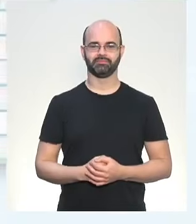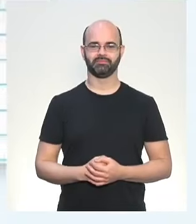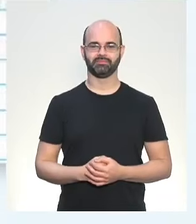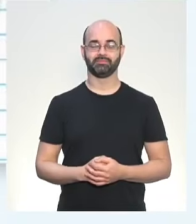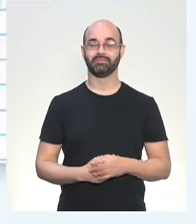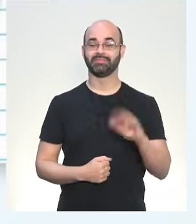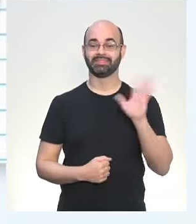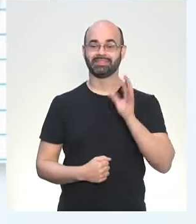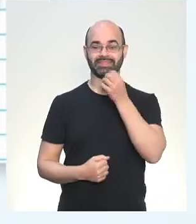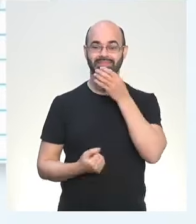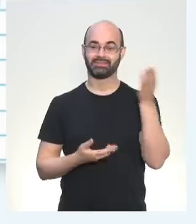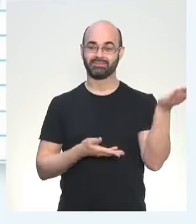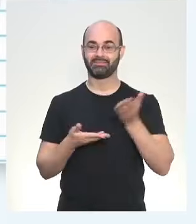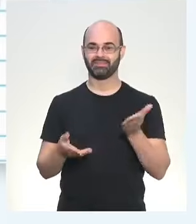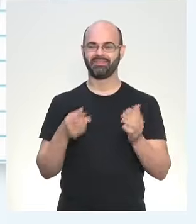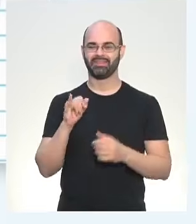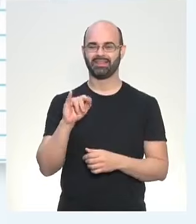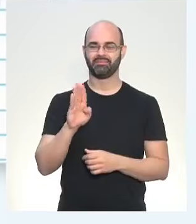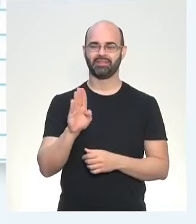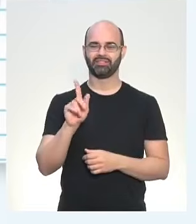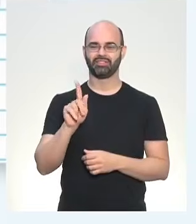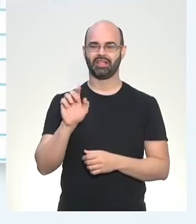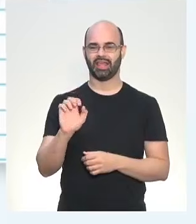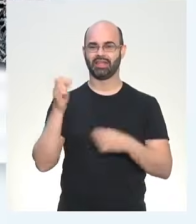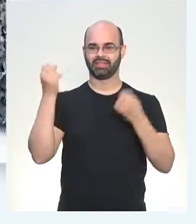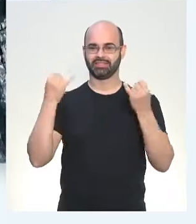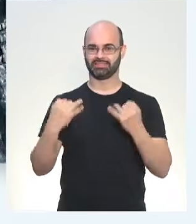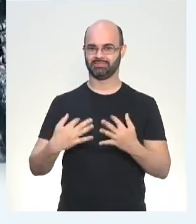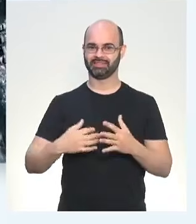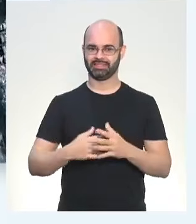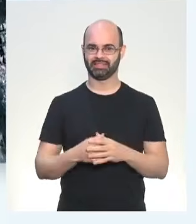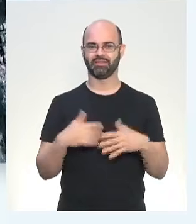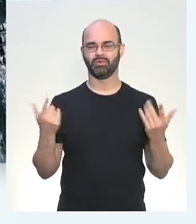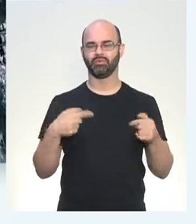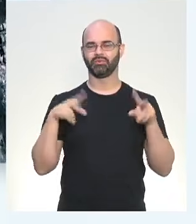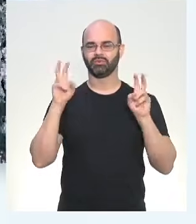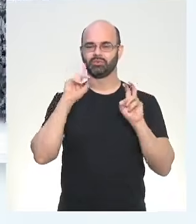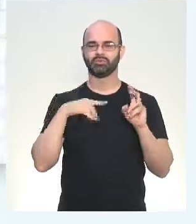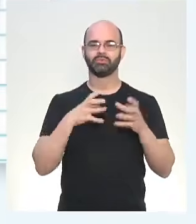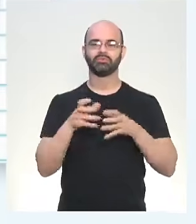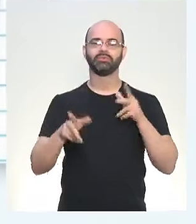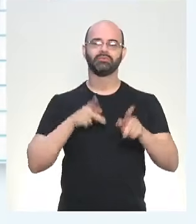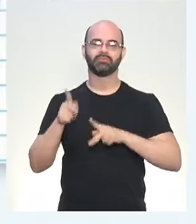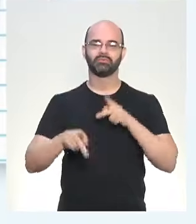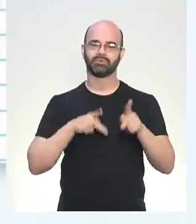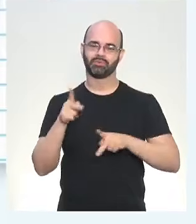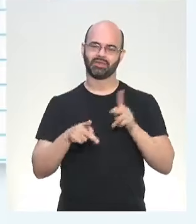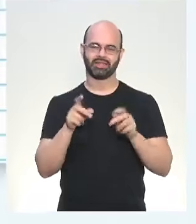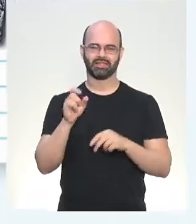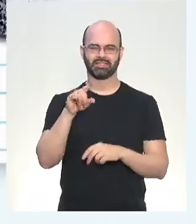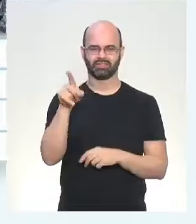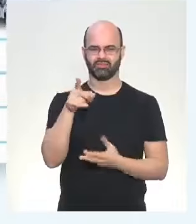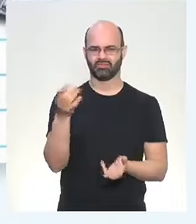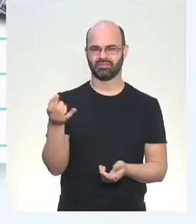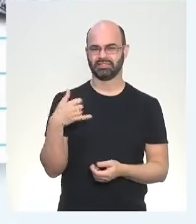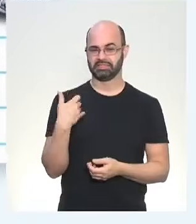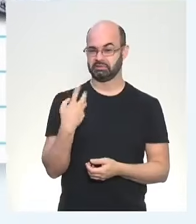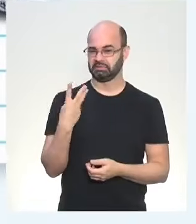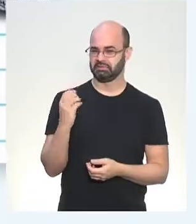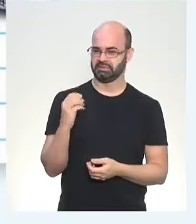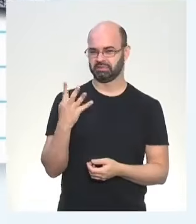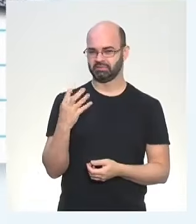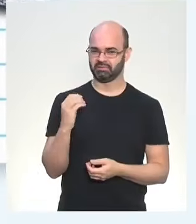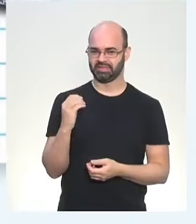Olá, sejam bem-vindos ao IBGE Explica. Hoje falaremos sobre arranjos populacionais. Se você já passou dos 30 ou dos